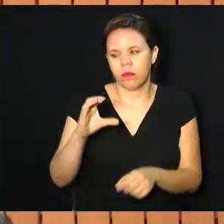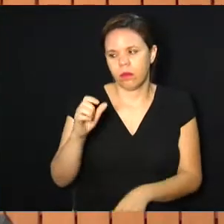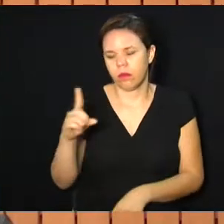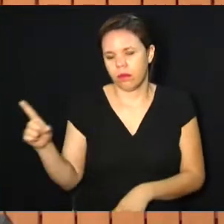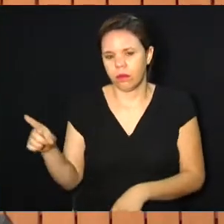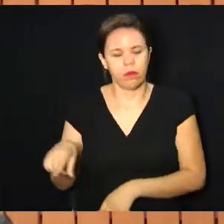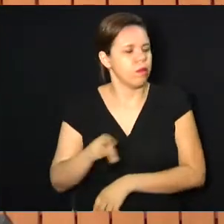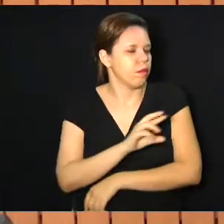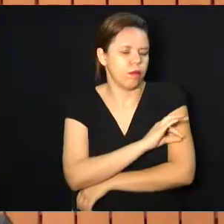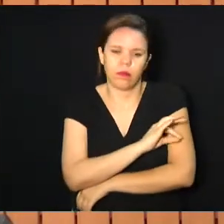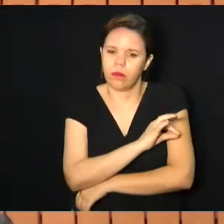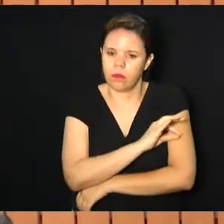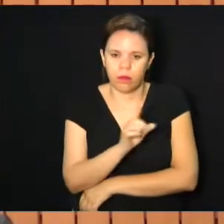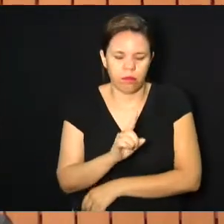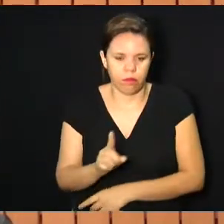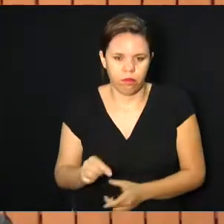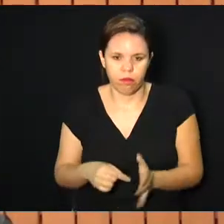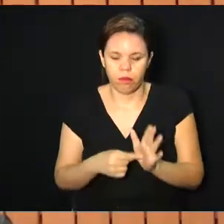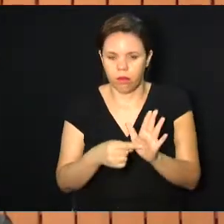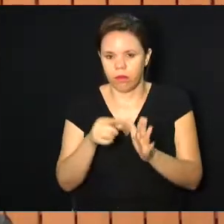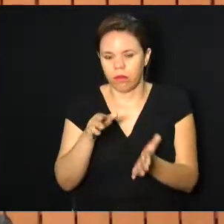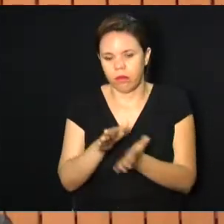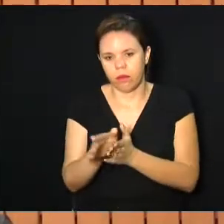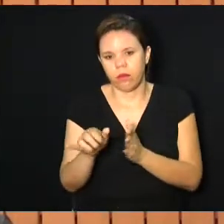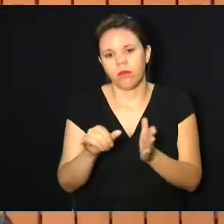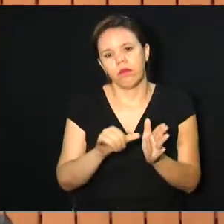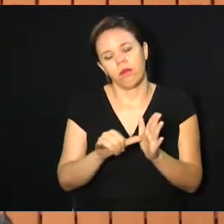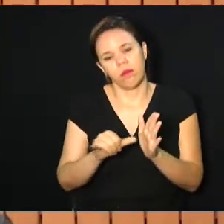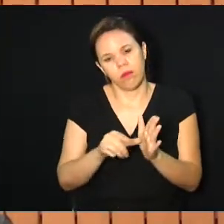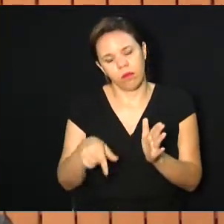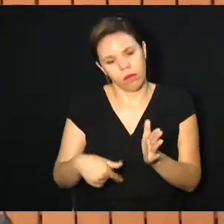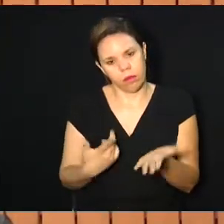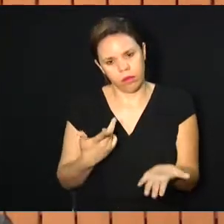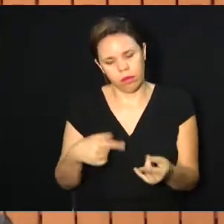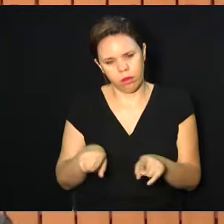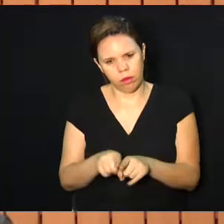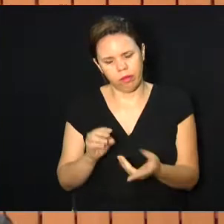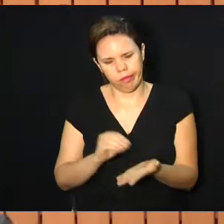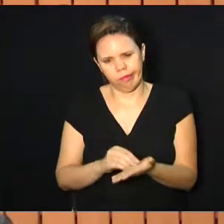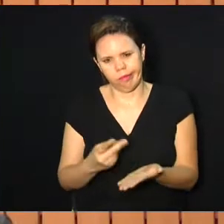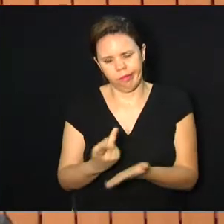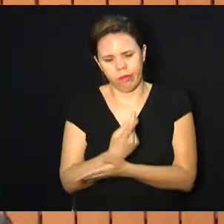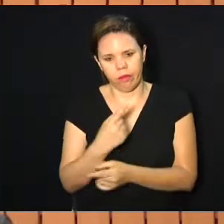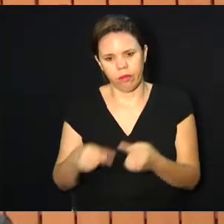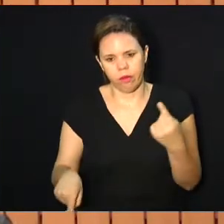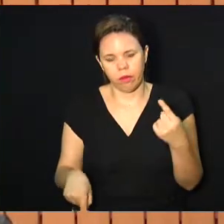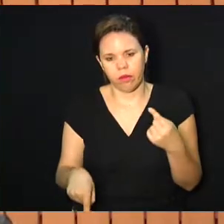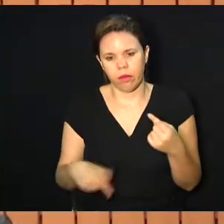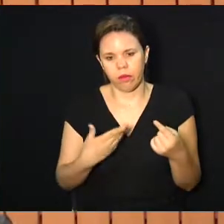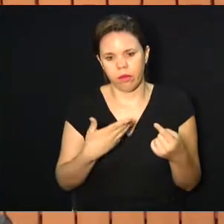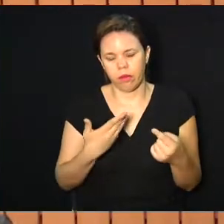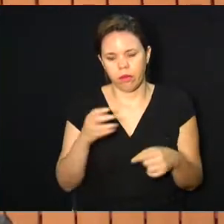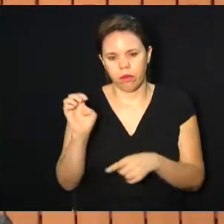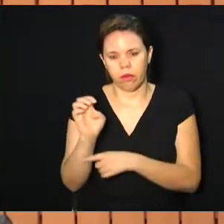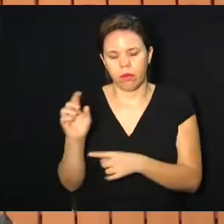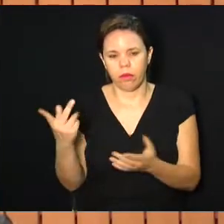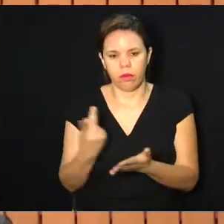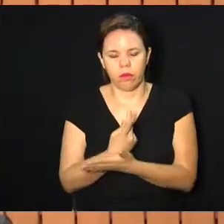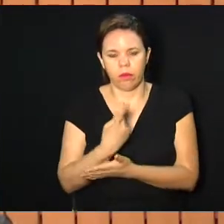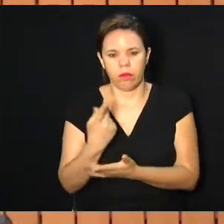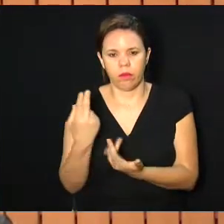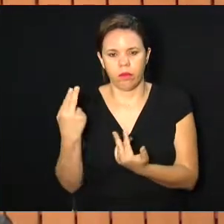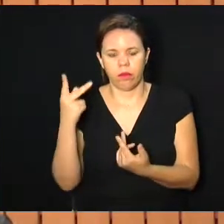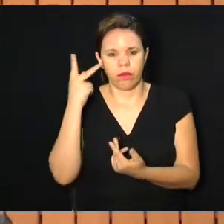como está colocado no edital aqui. Então, é um erro de função de competitividade também, que o edital daqui repete o erro de São Paulo,